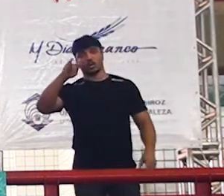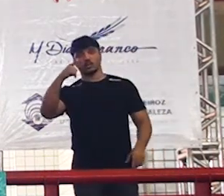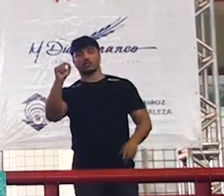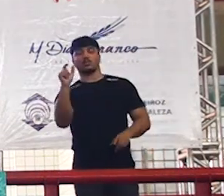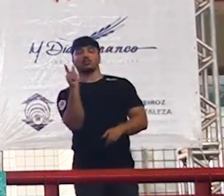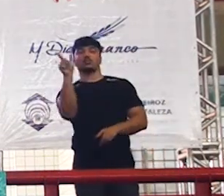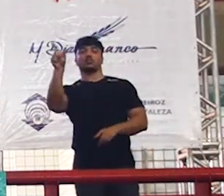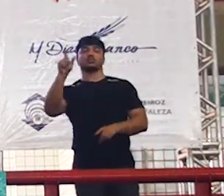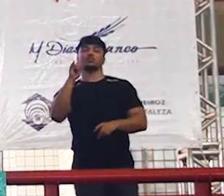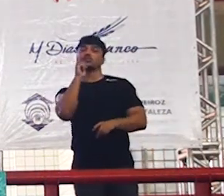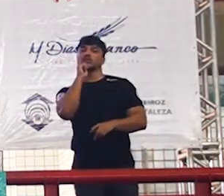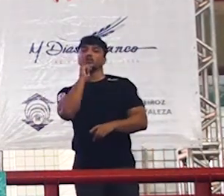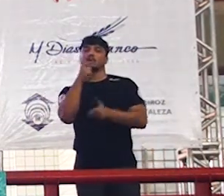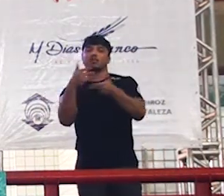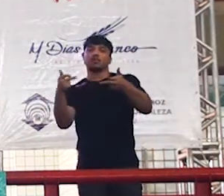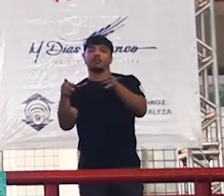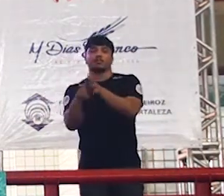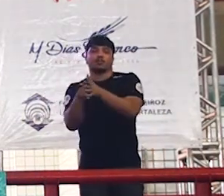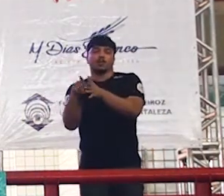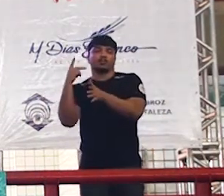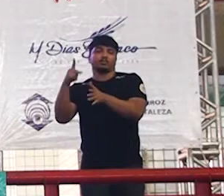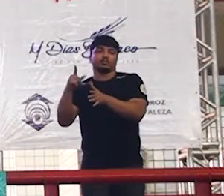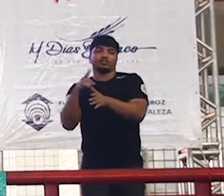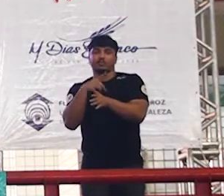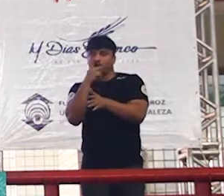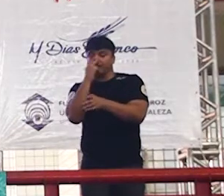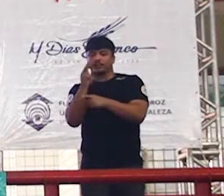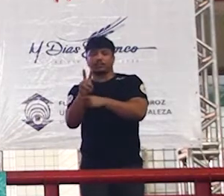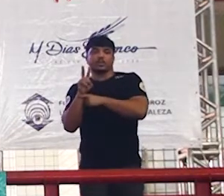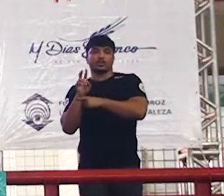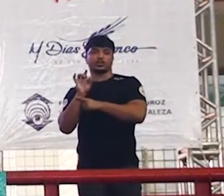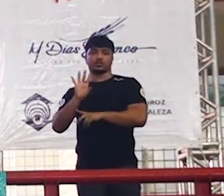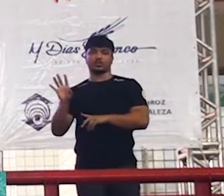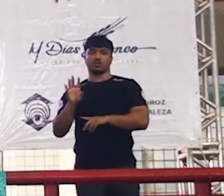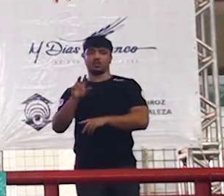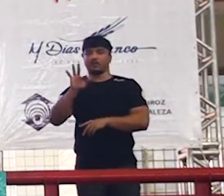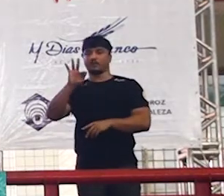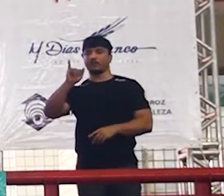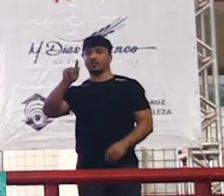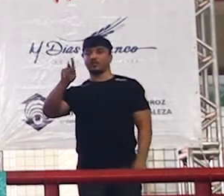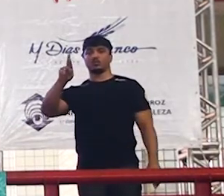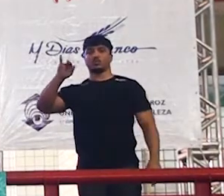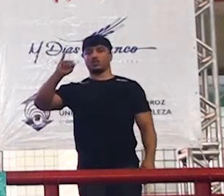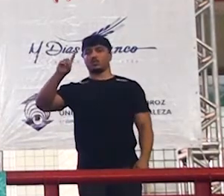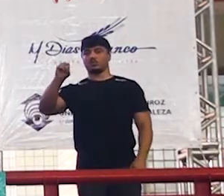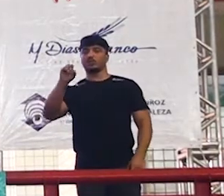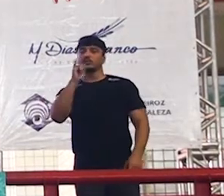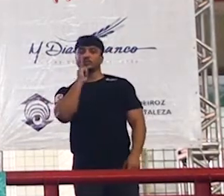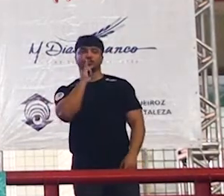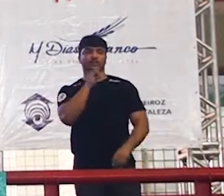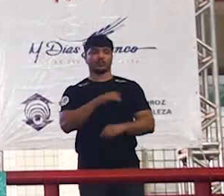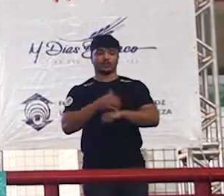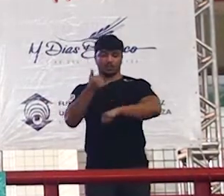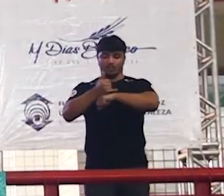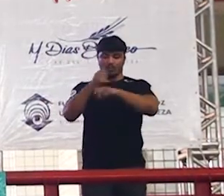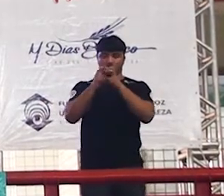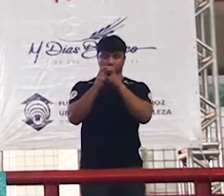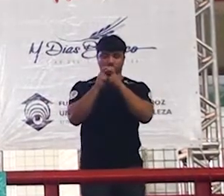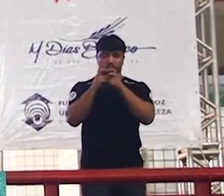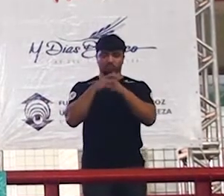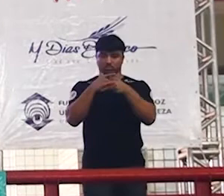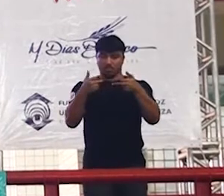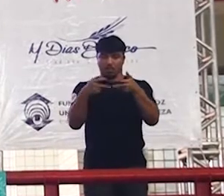conotação quando a palavra é empregada no seu sentido figurado. Então, quando ela diz que um trem de ferro é uma